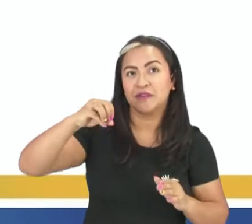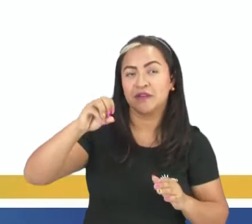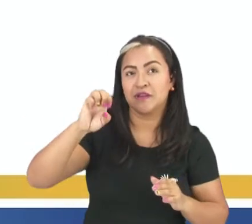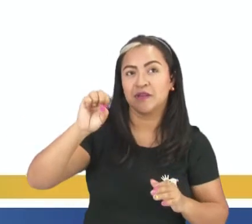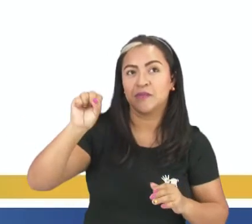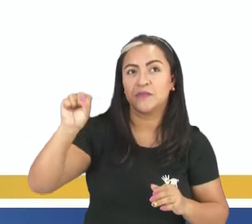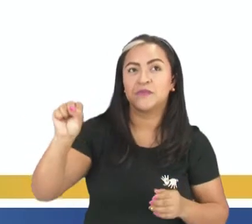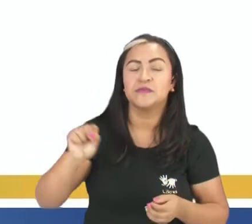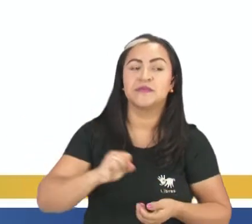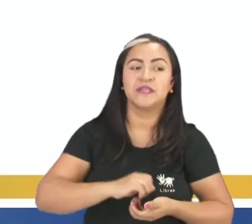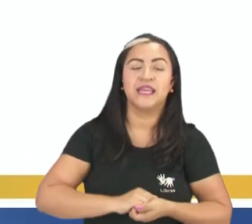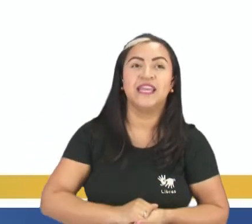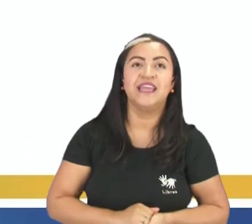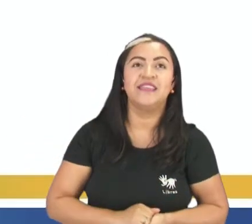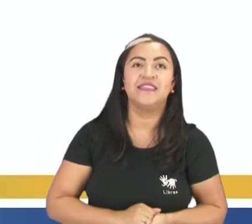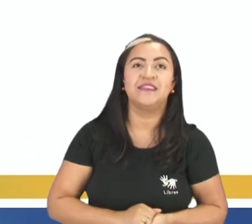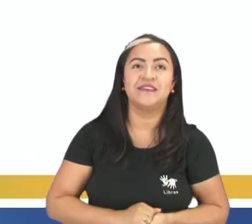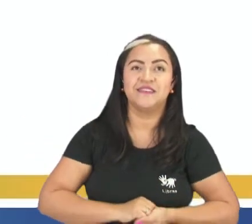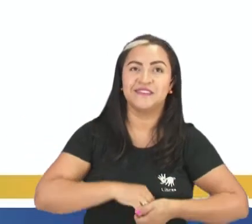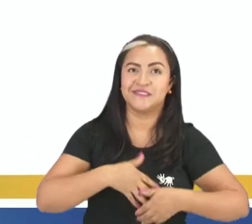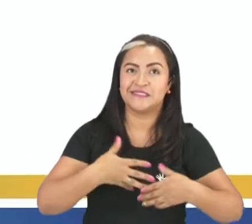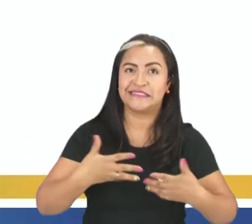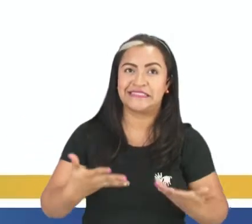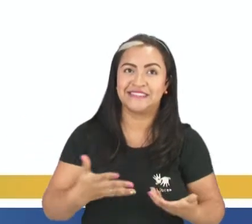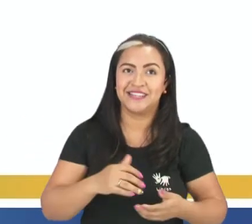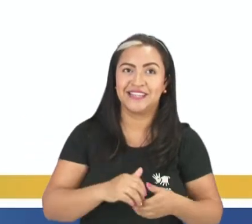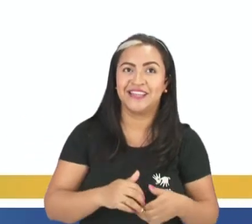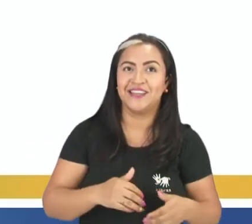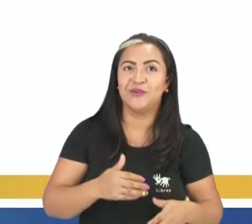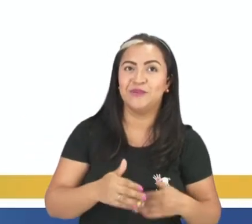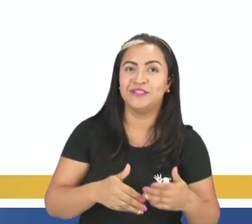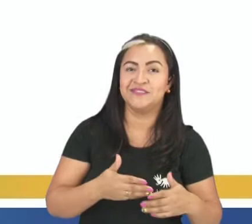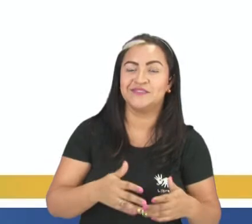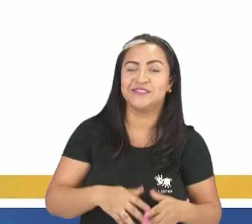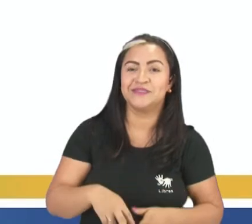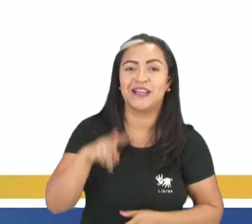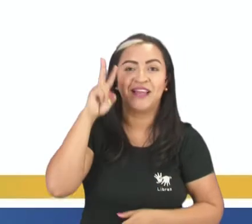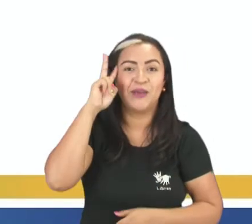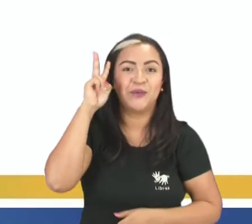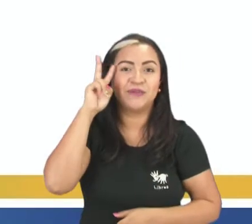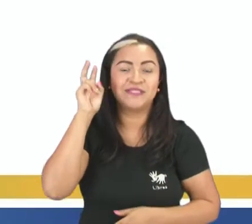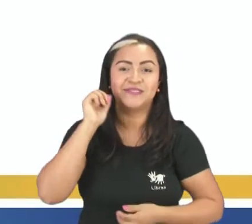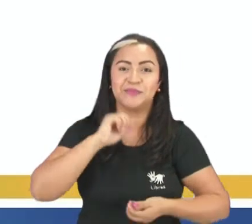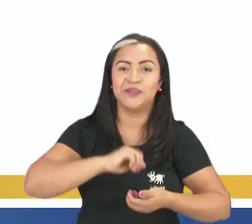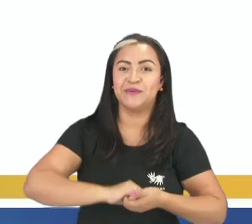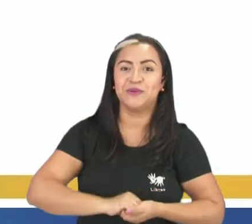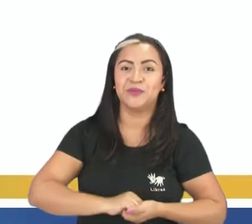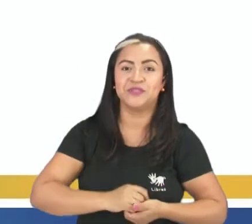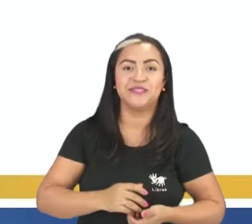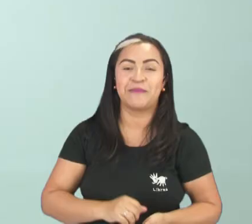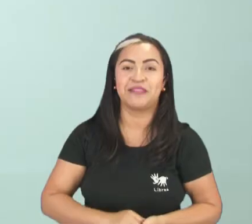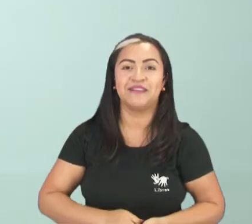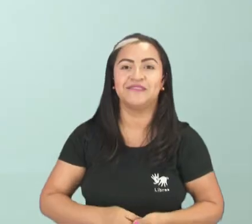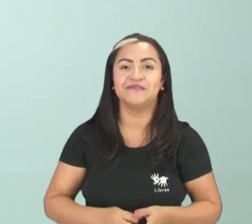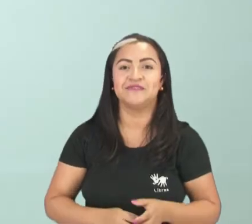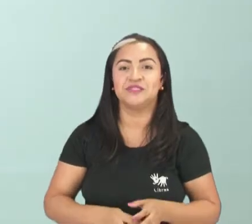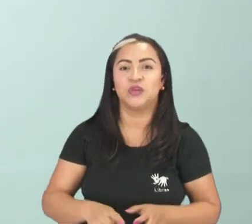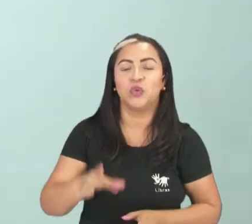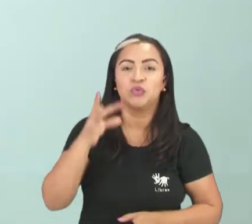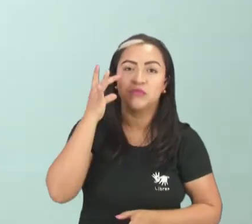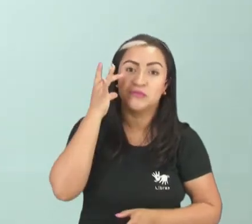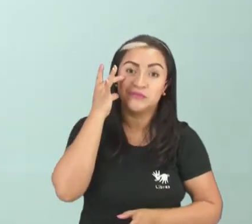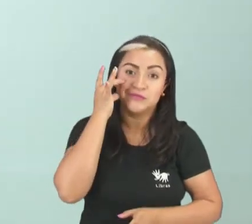nome aí dentro desse período, tá? Entre outros também. Lembrando que esse período aí do